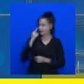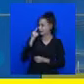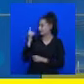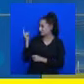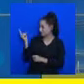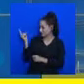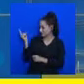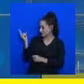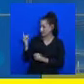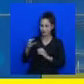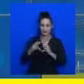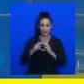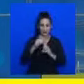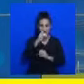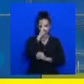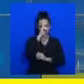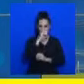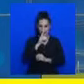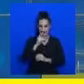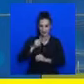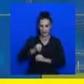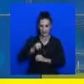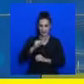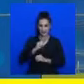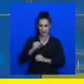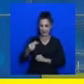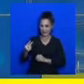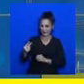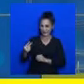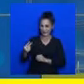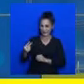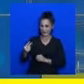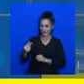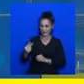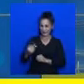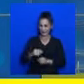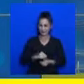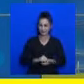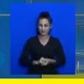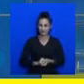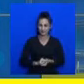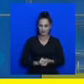bola sorteada, bola amarela número 02.